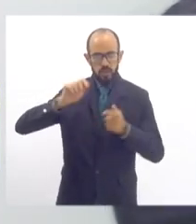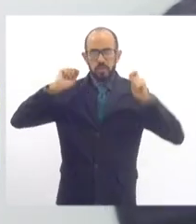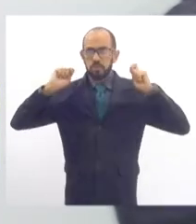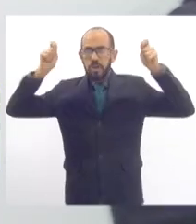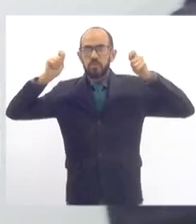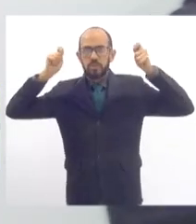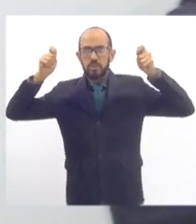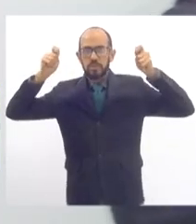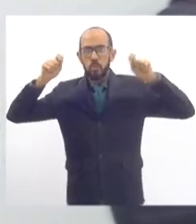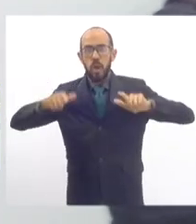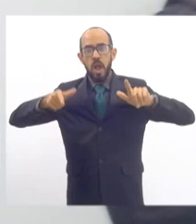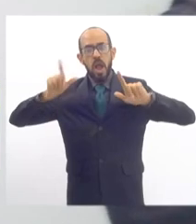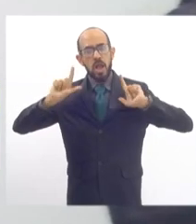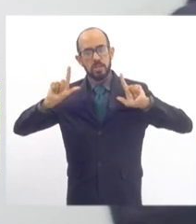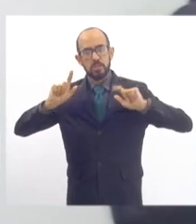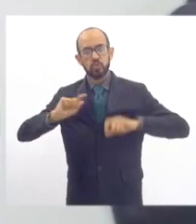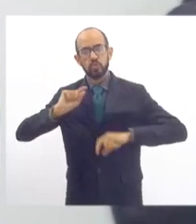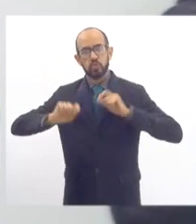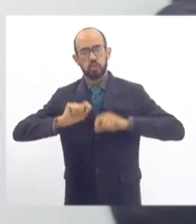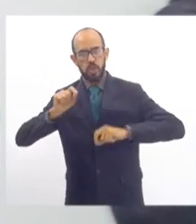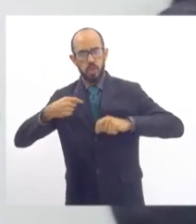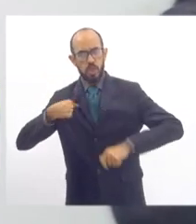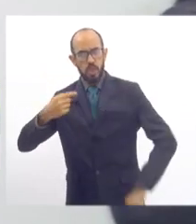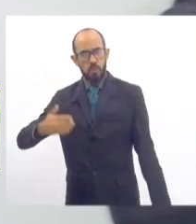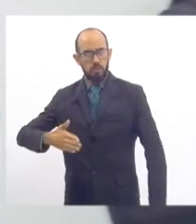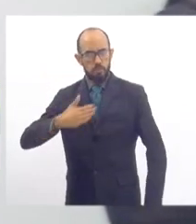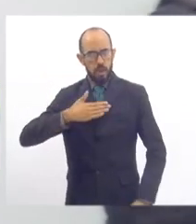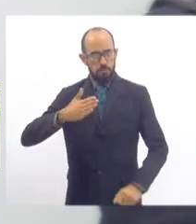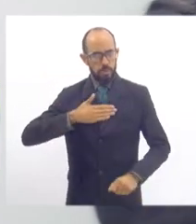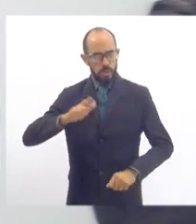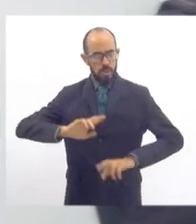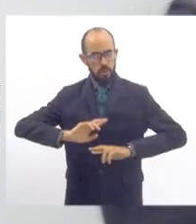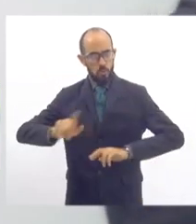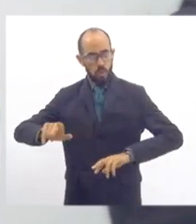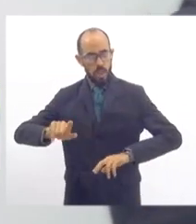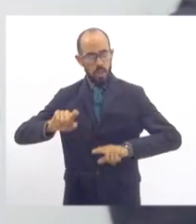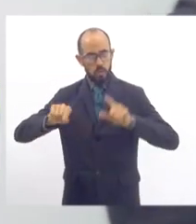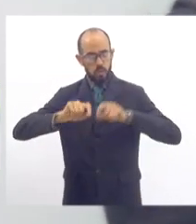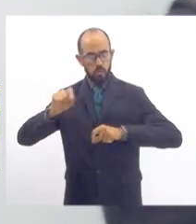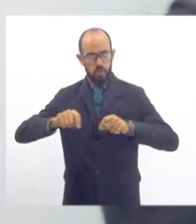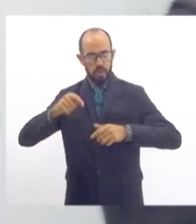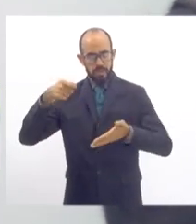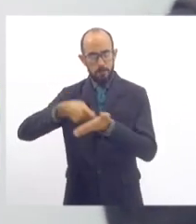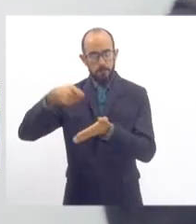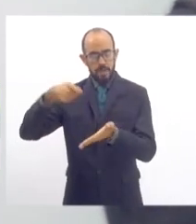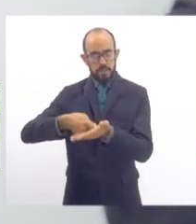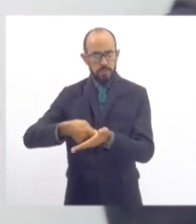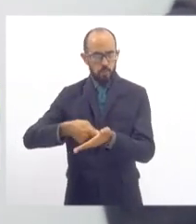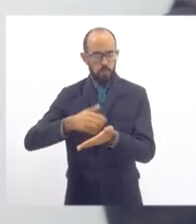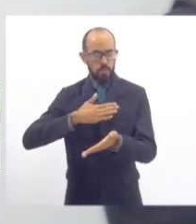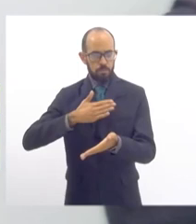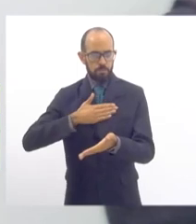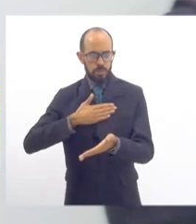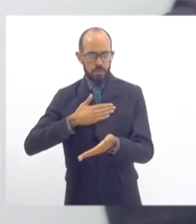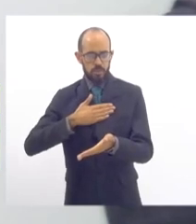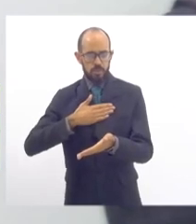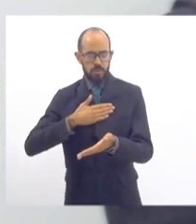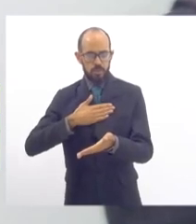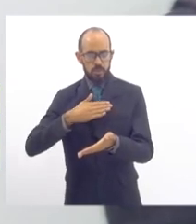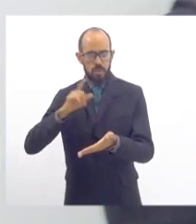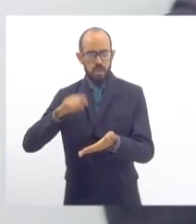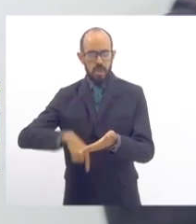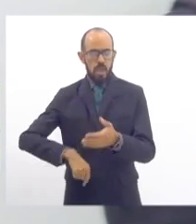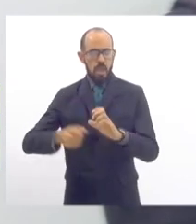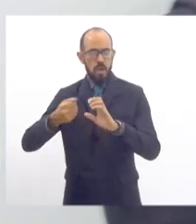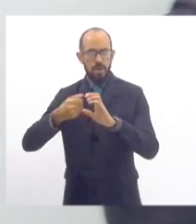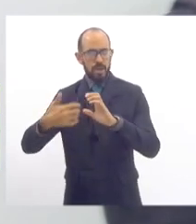primeiro lugar, eu não considero essa questão da pressão a esse ponto. Eu acho que é um ingrediente ruim para